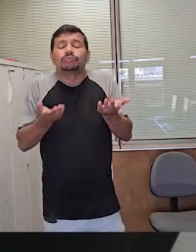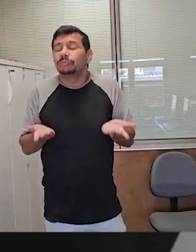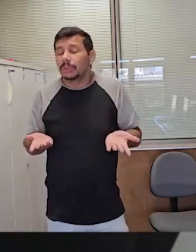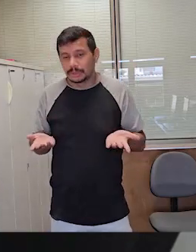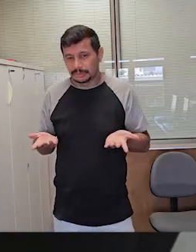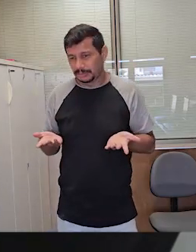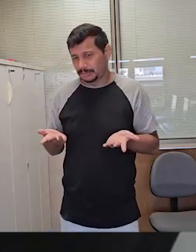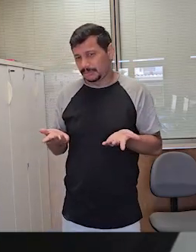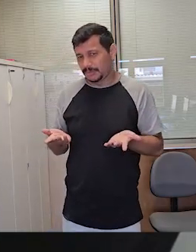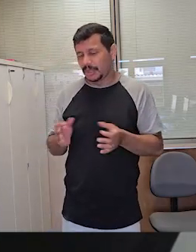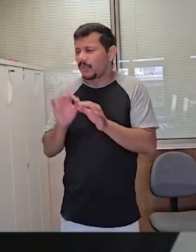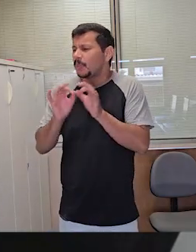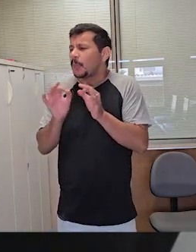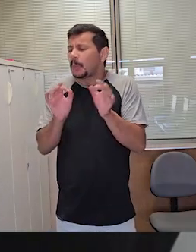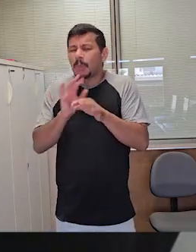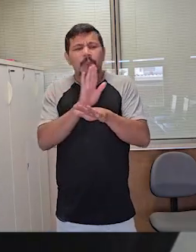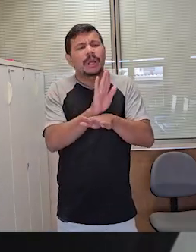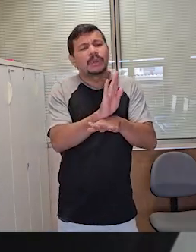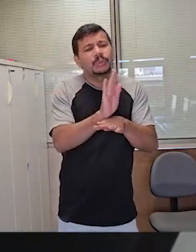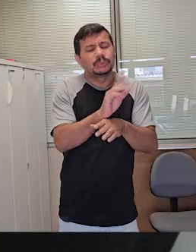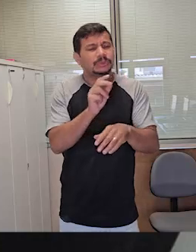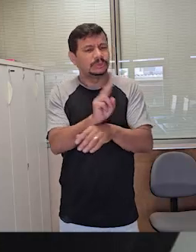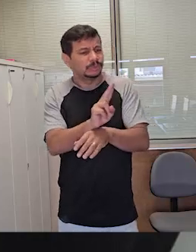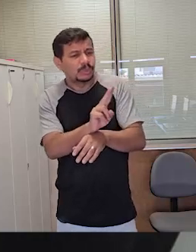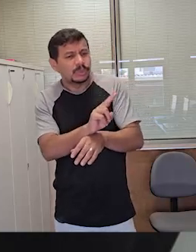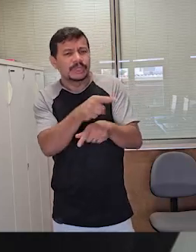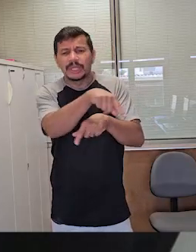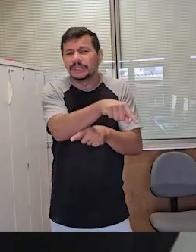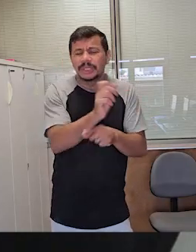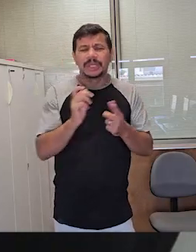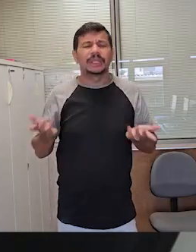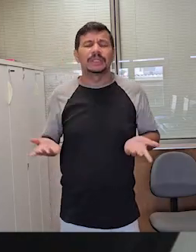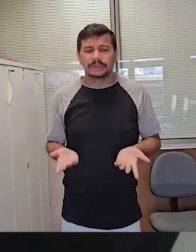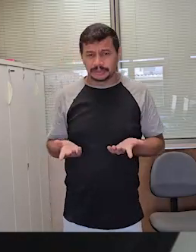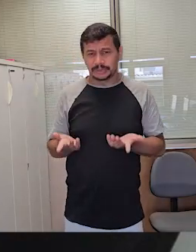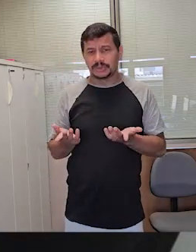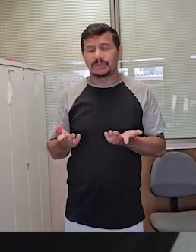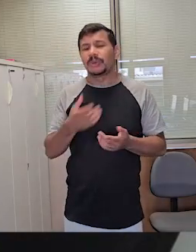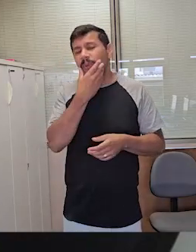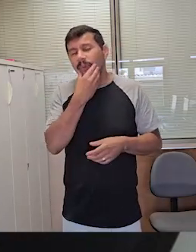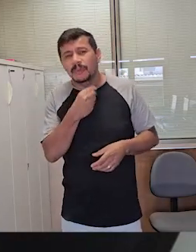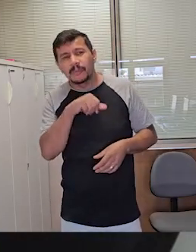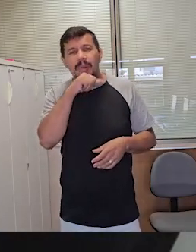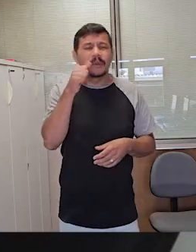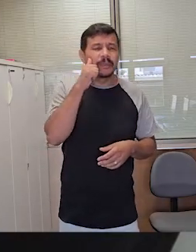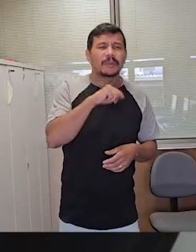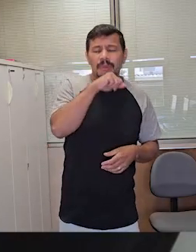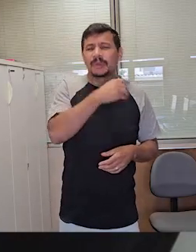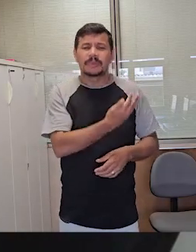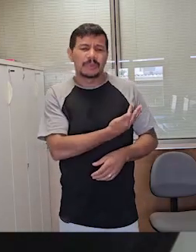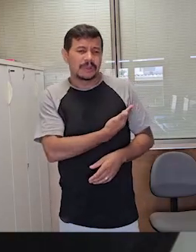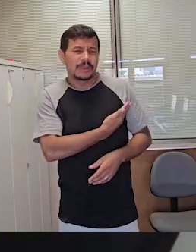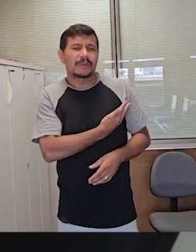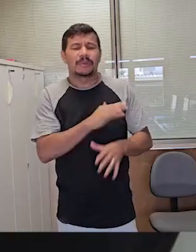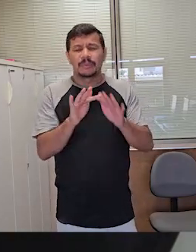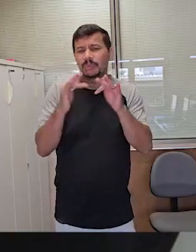governo, quem vai suprir a necessidade desse camarada é alguém que está num trabalho formal. Ele vai ser cuidado pelo pai, pela mãe, pelos irmãos, pelos amigos, pela